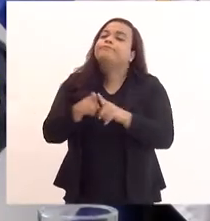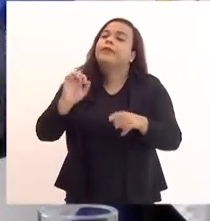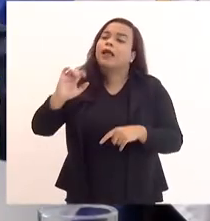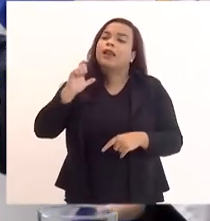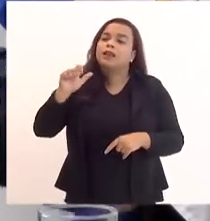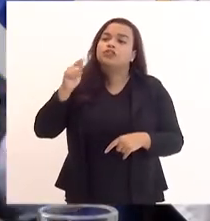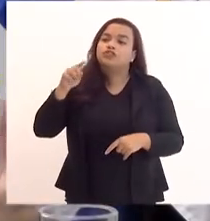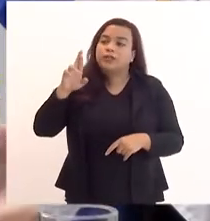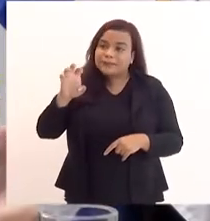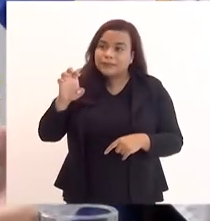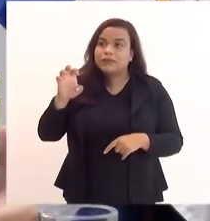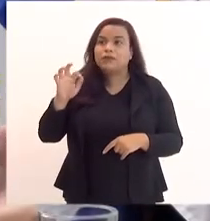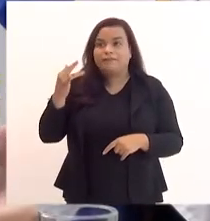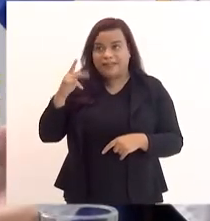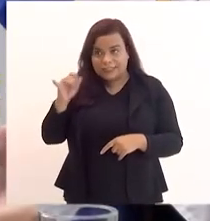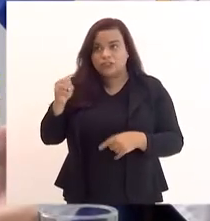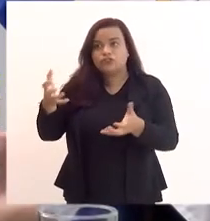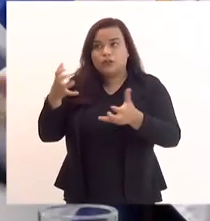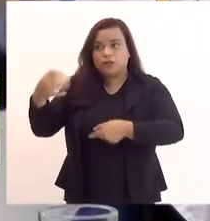quer debater o...